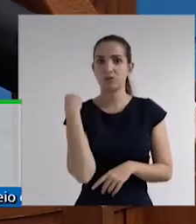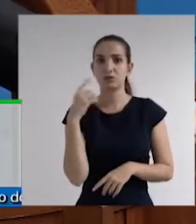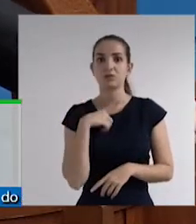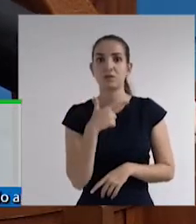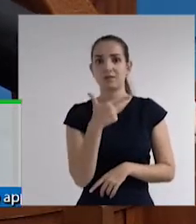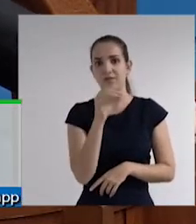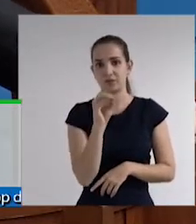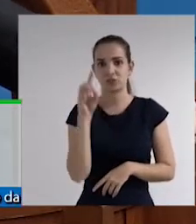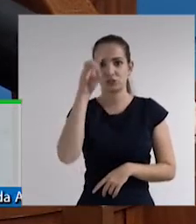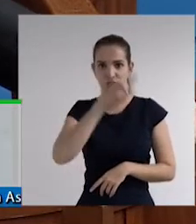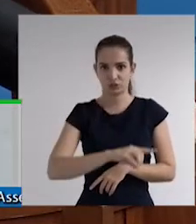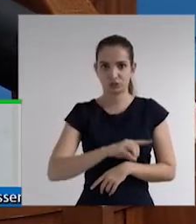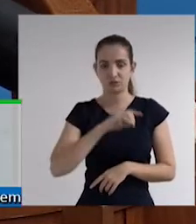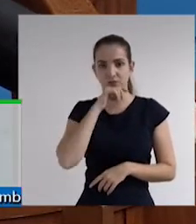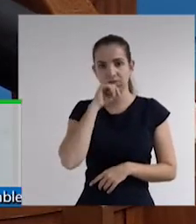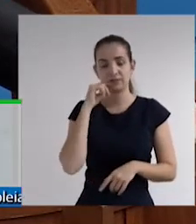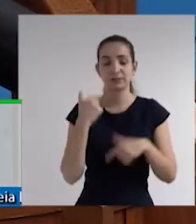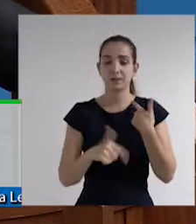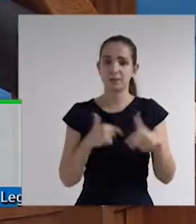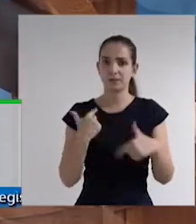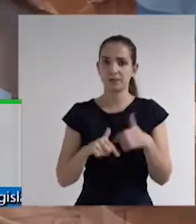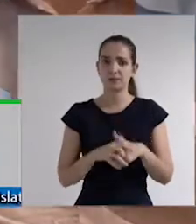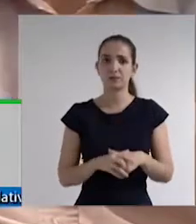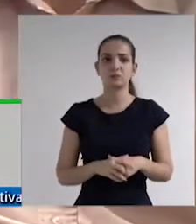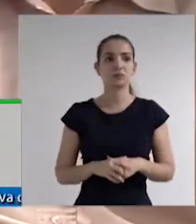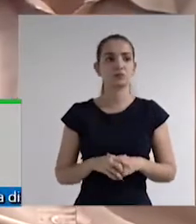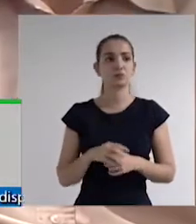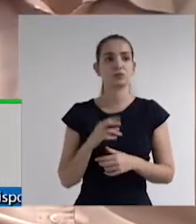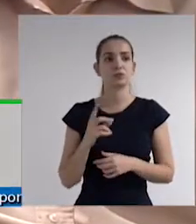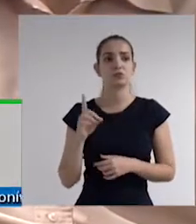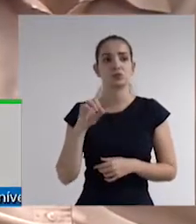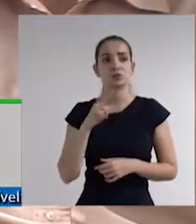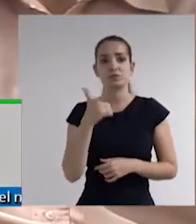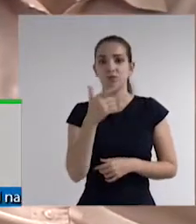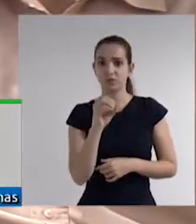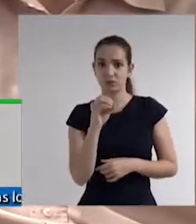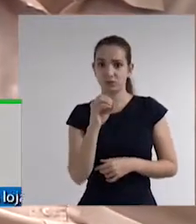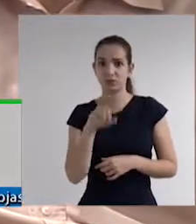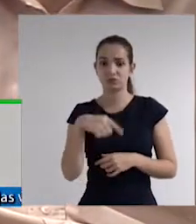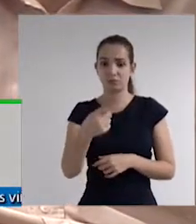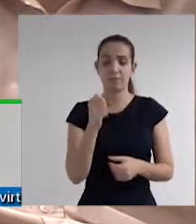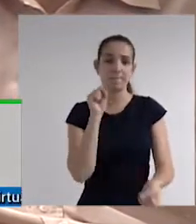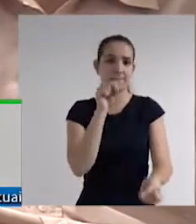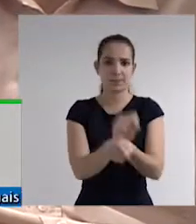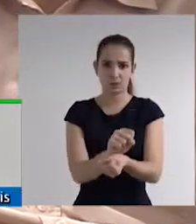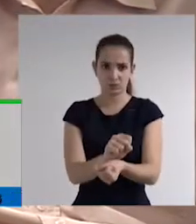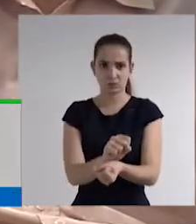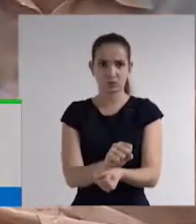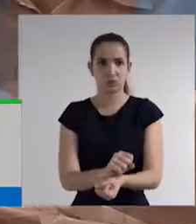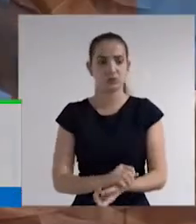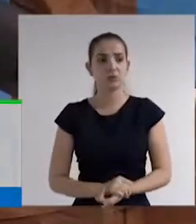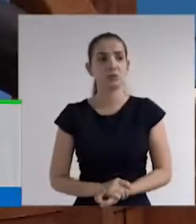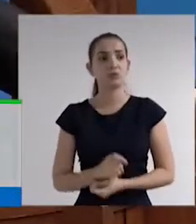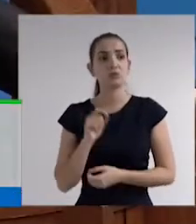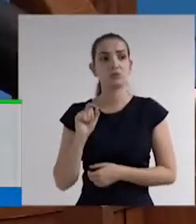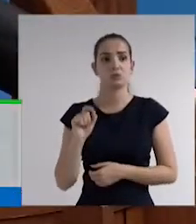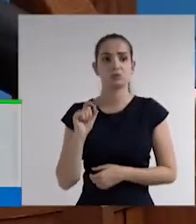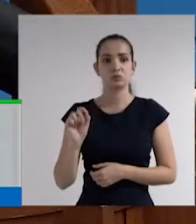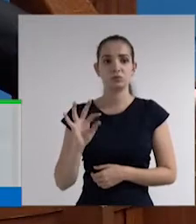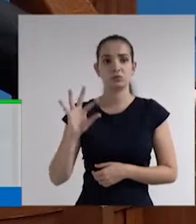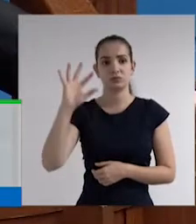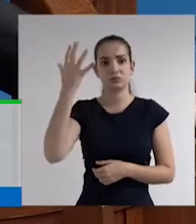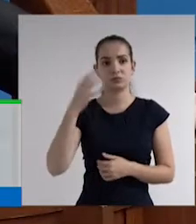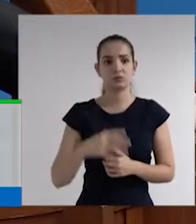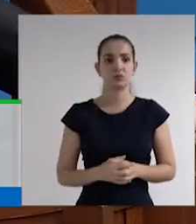20 dias úteis trabalhando. Do dia 20 para frente, parou. Então, o que está